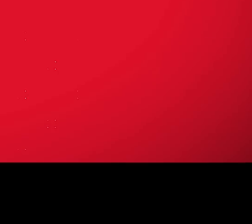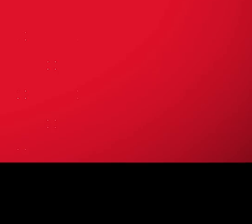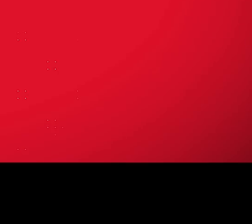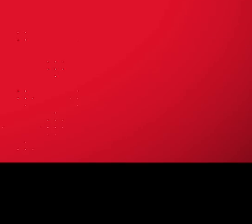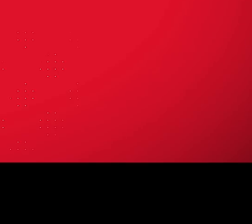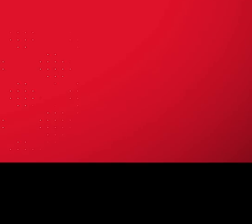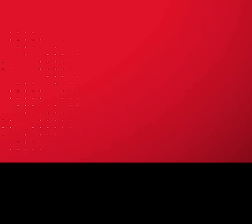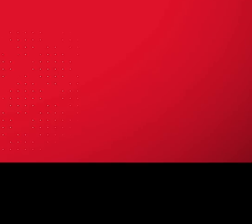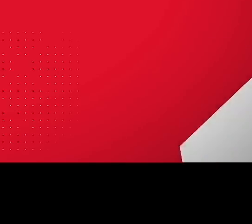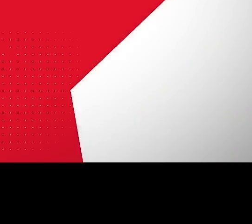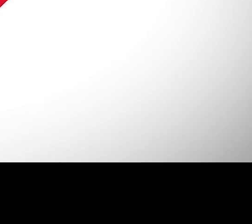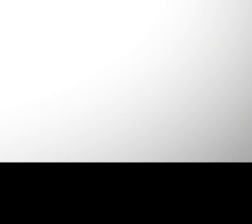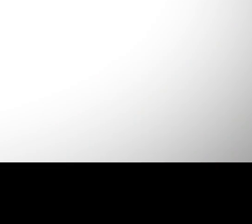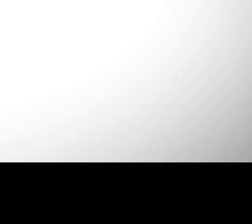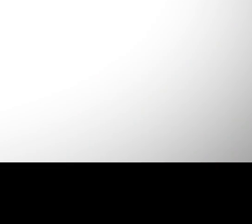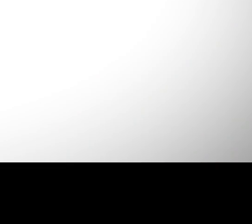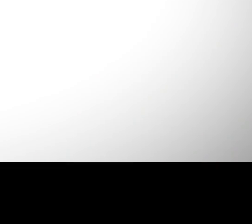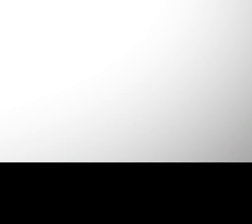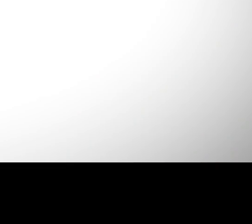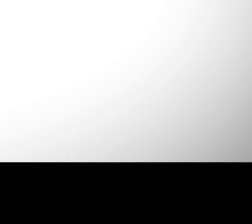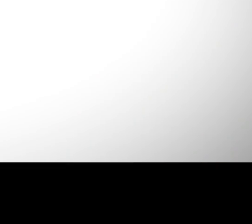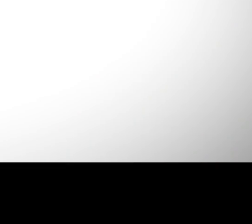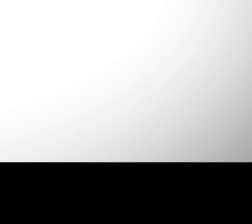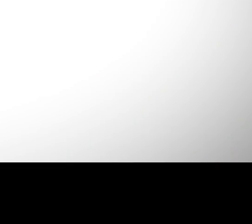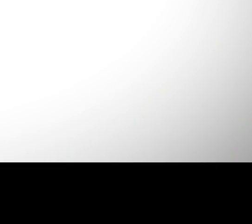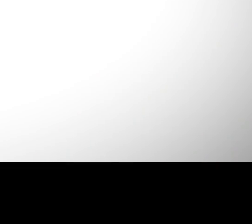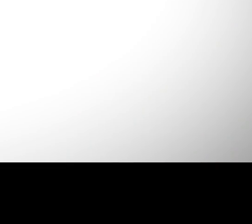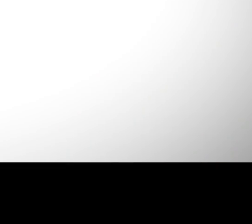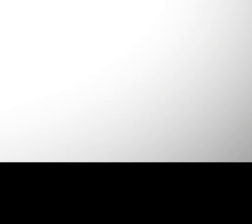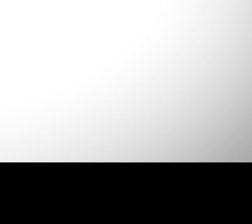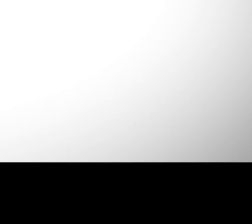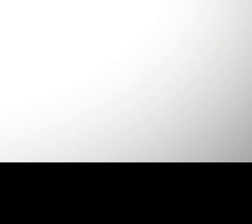TV PT. Aqui brilha uma estrela.